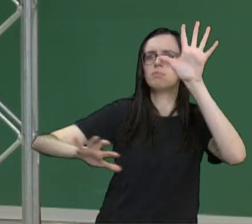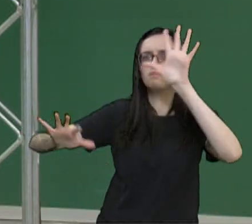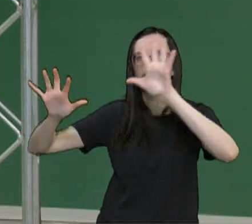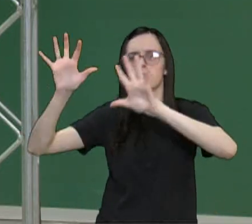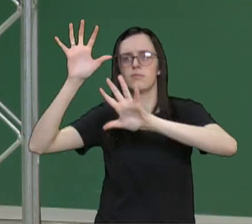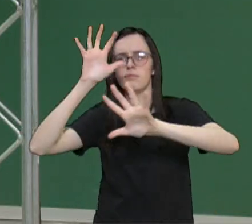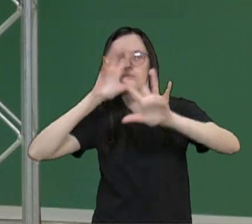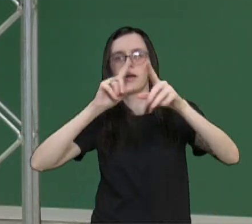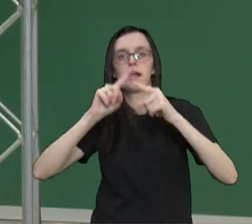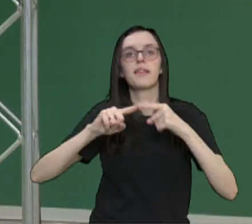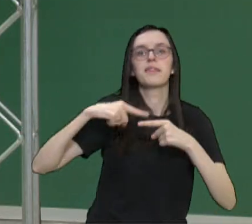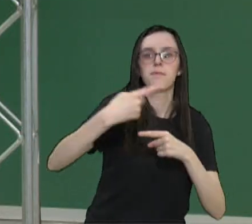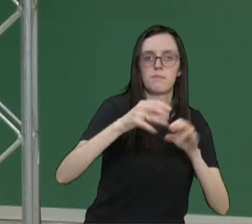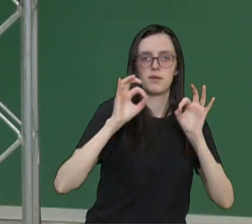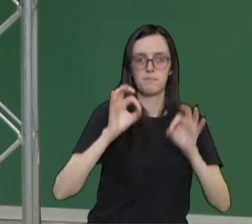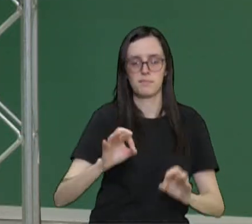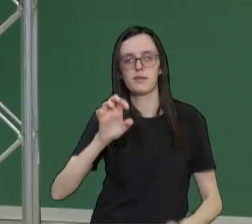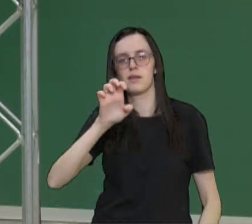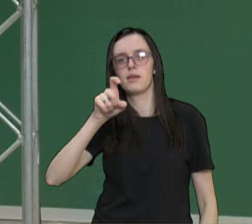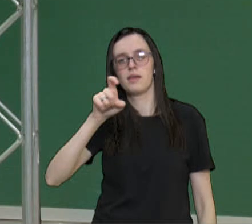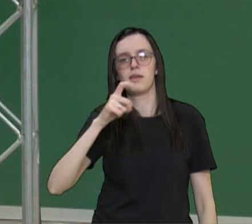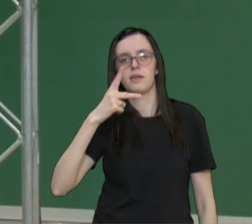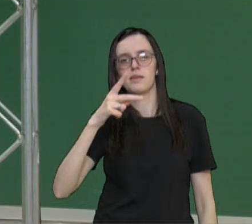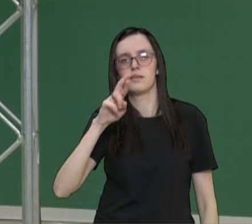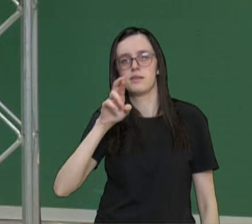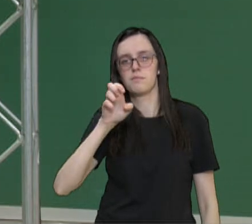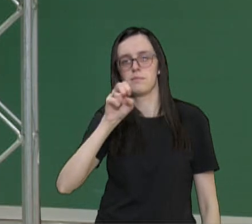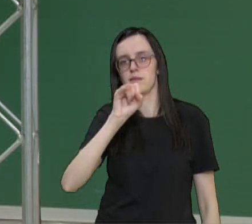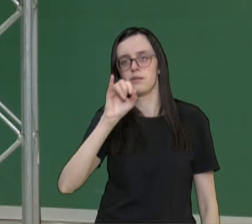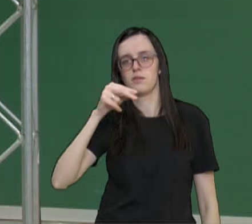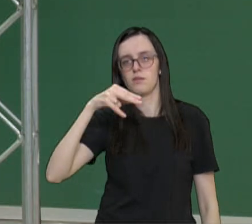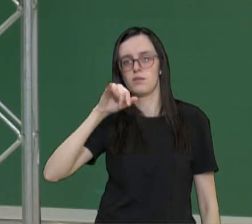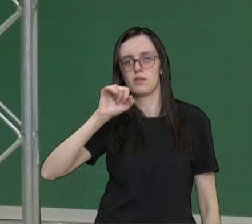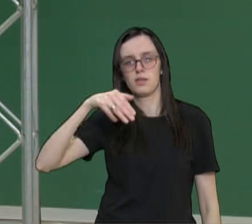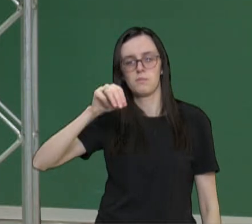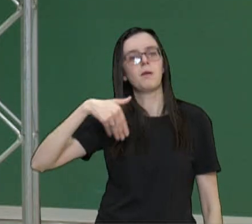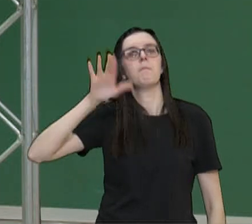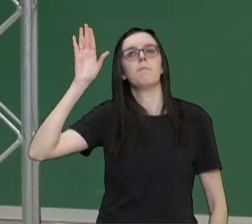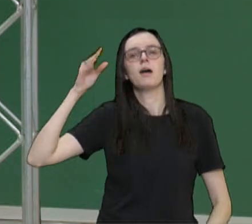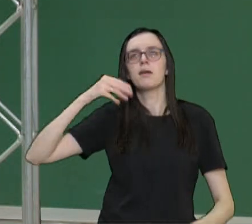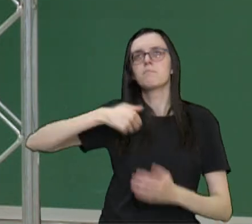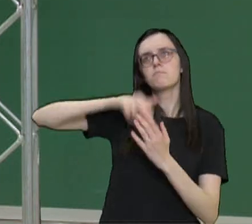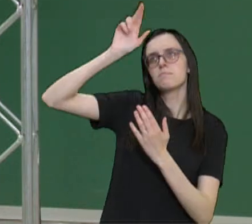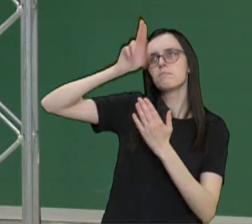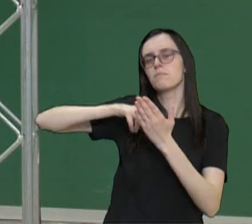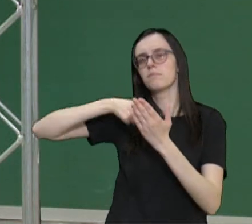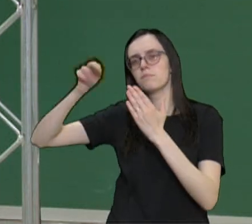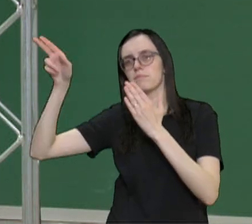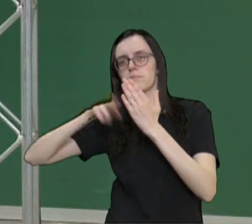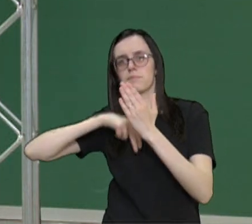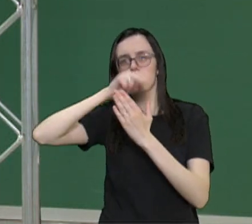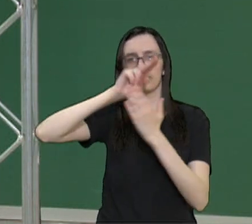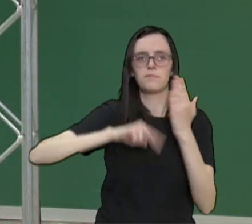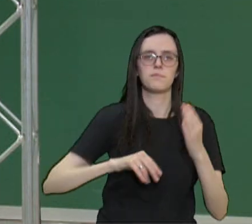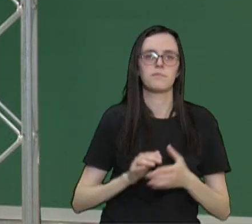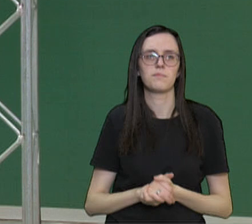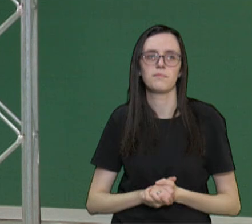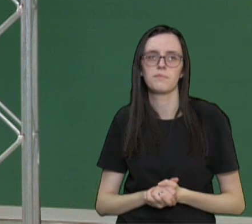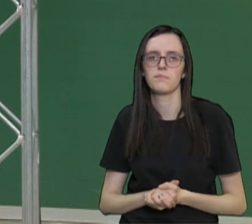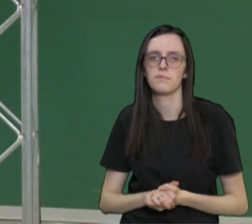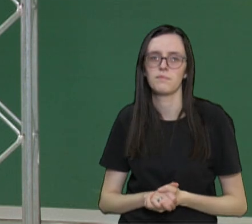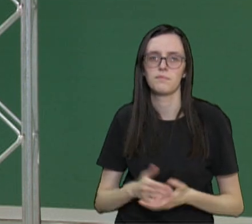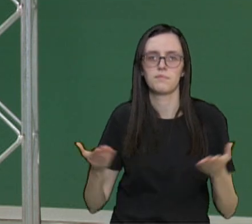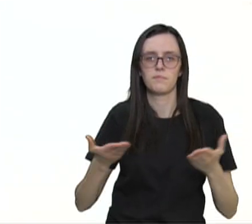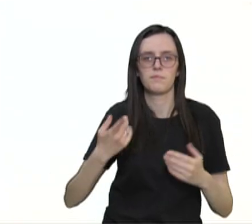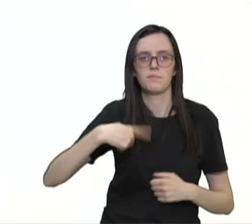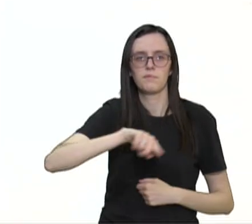do expressionismo, né? Então ela vai alongando um pouquinho mais, dando mais movimento, tá? Pessoal,